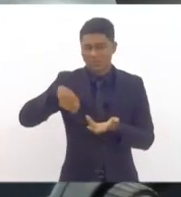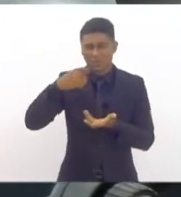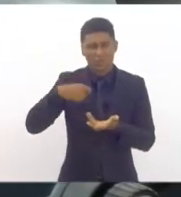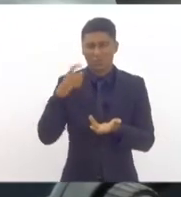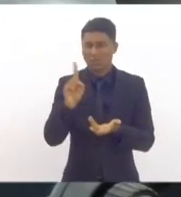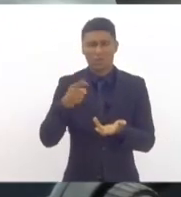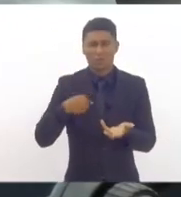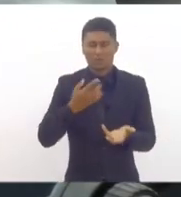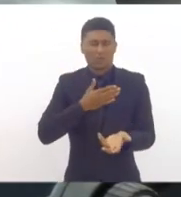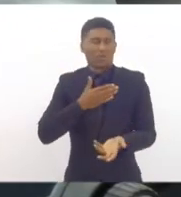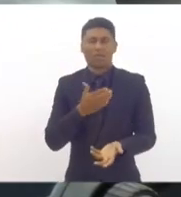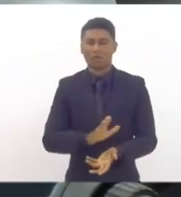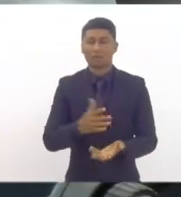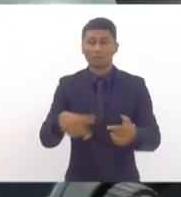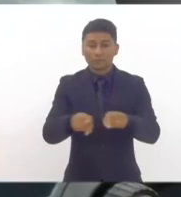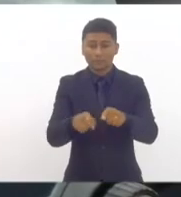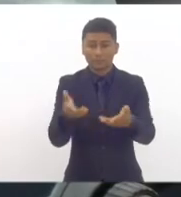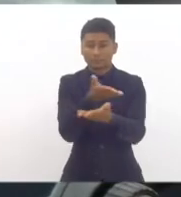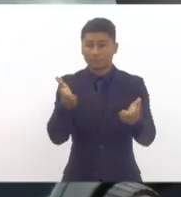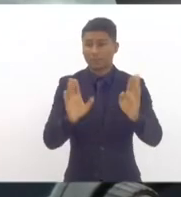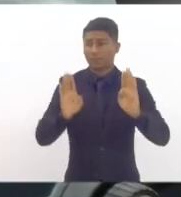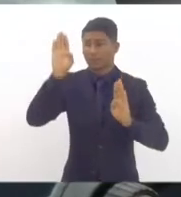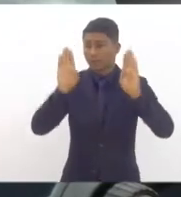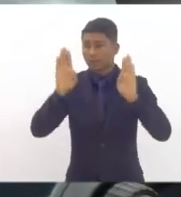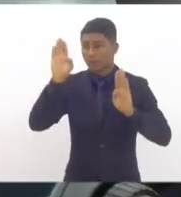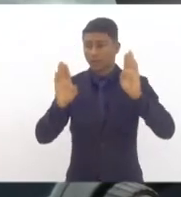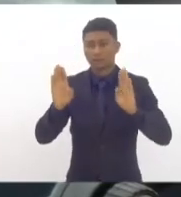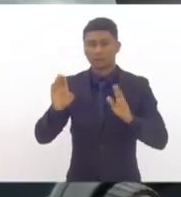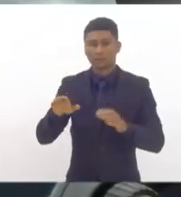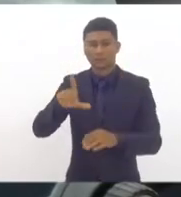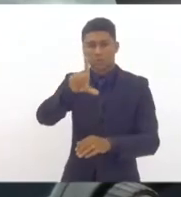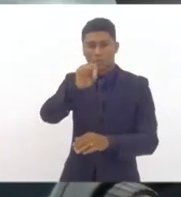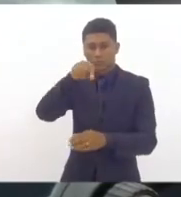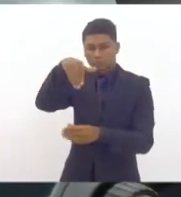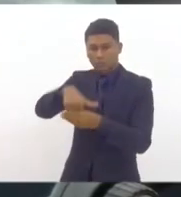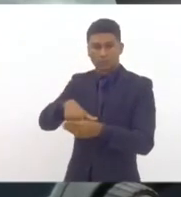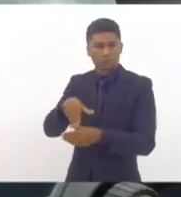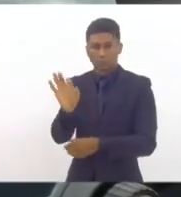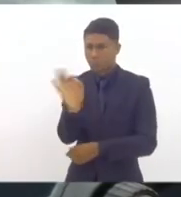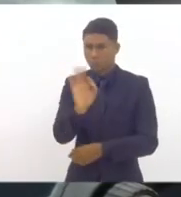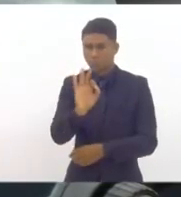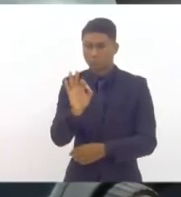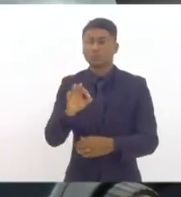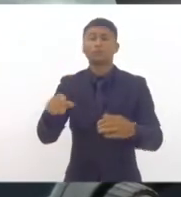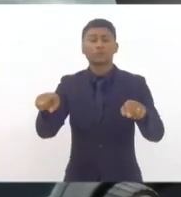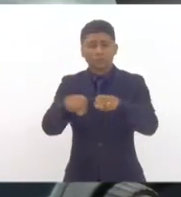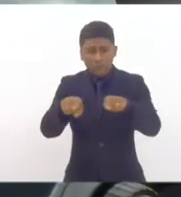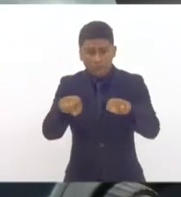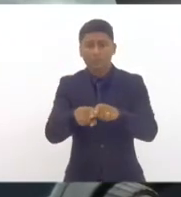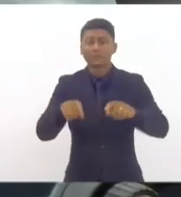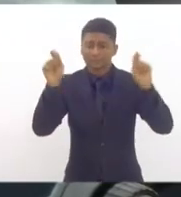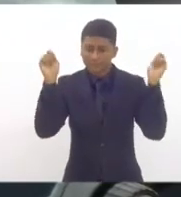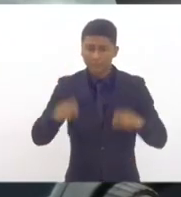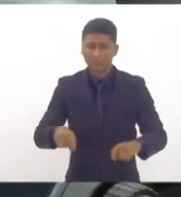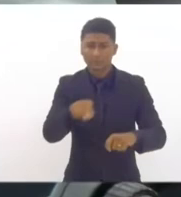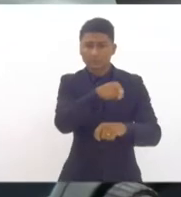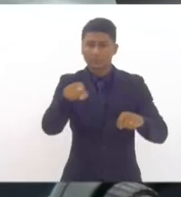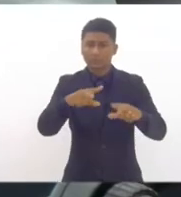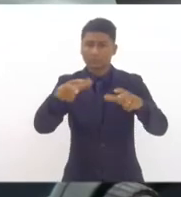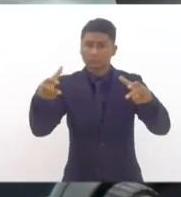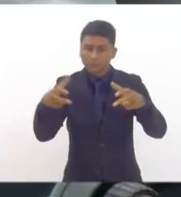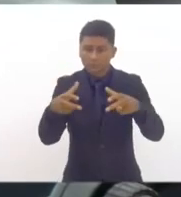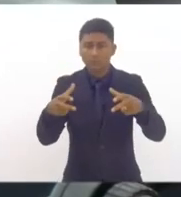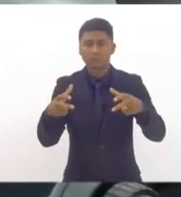candidatos que talvez não sejam eleitos, dizer que ele também, eles podem estar mais próximos do mecanismo. Eles podem